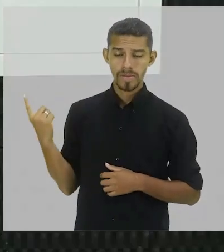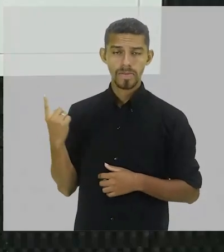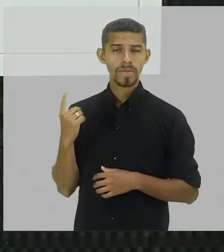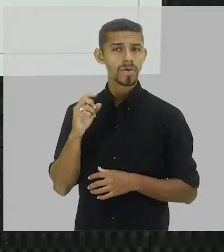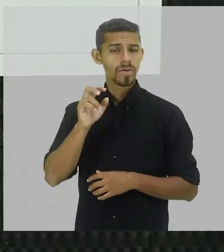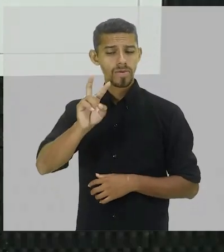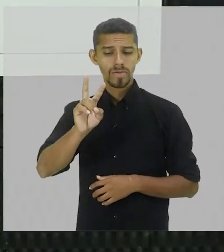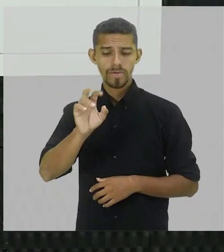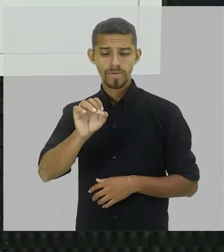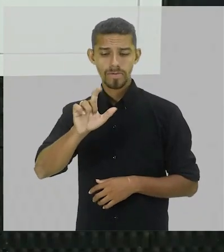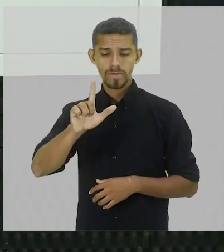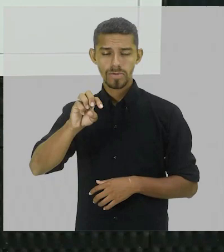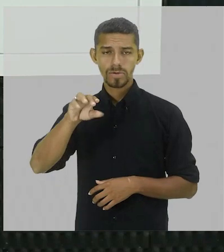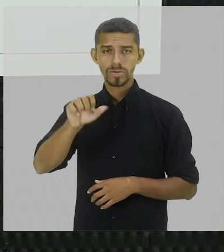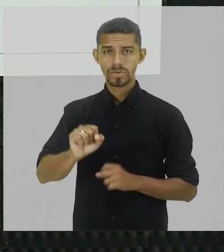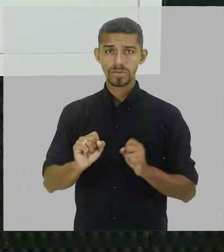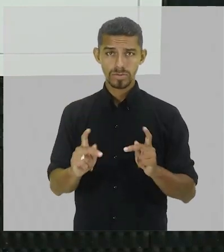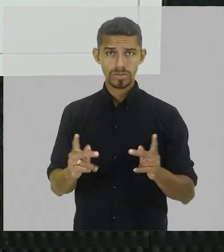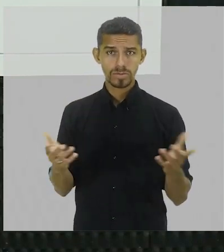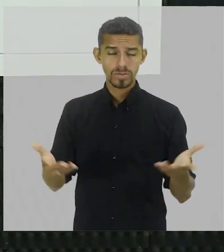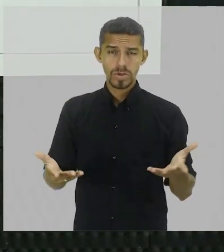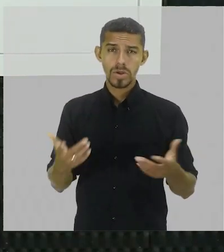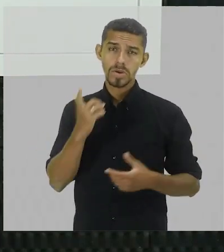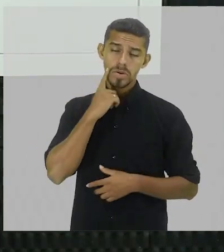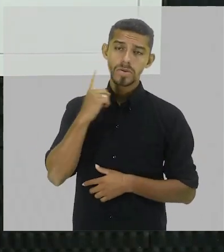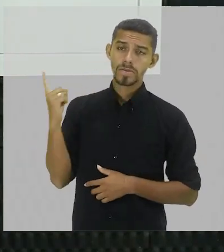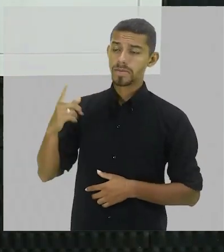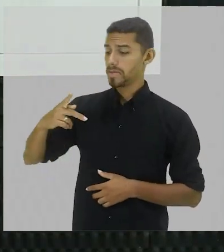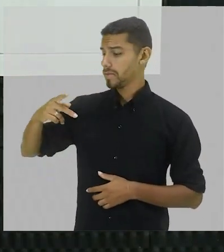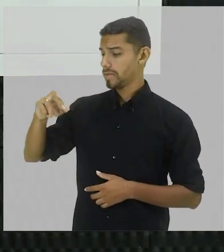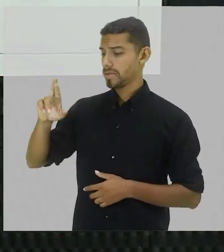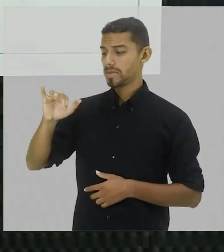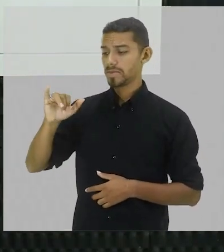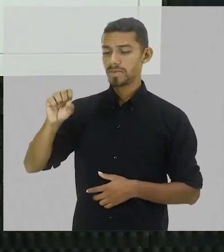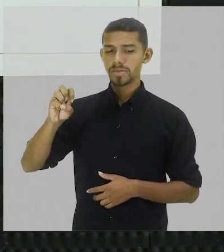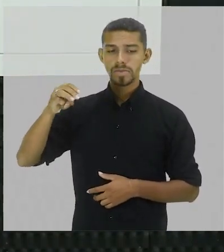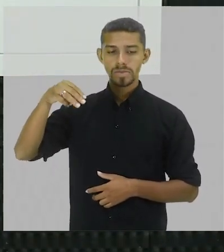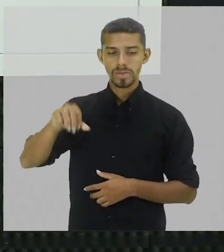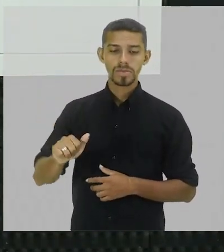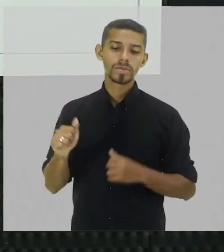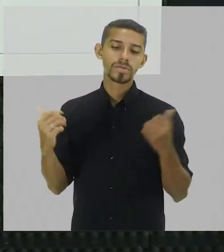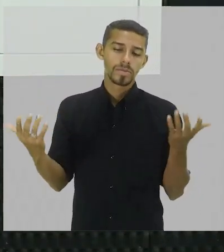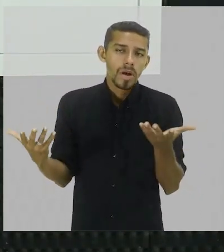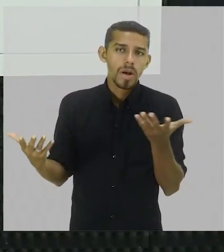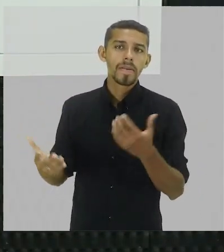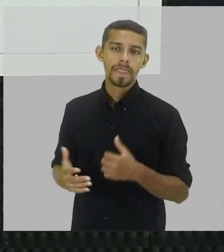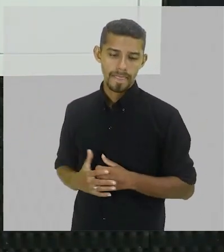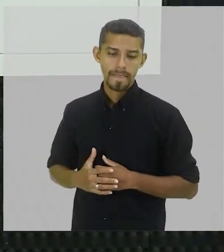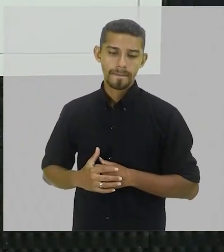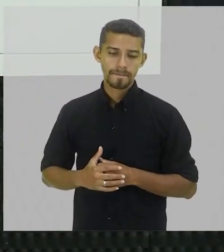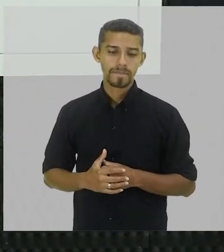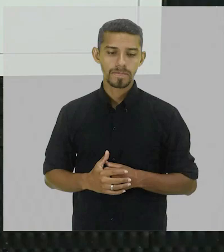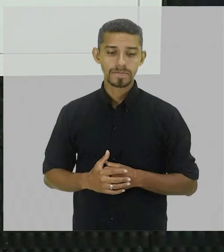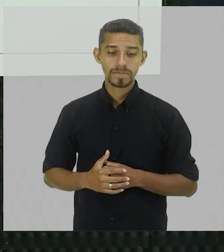esse volume da mala. Beleza, galera? Questão envolvendo prisma, volume de prisma, no caso do paralelepípedo.